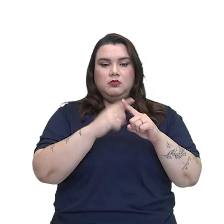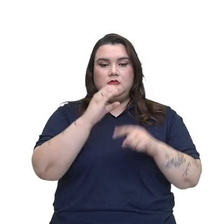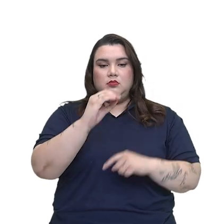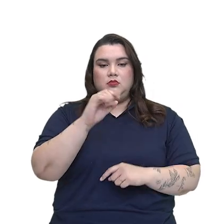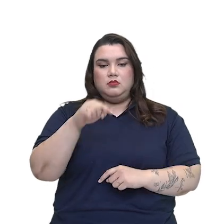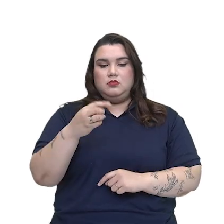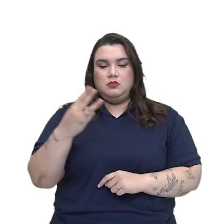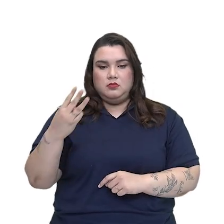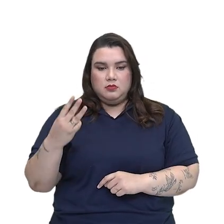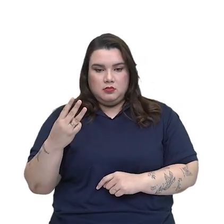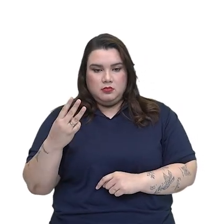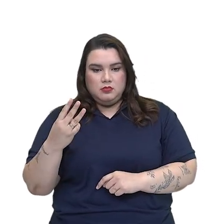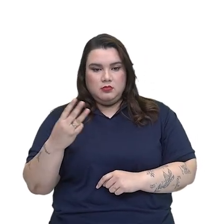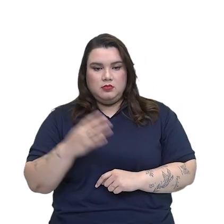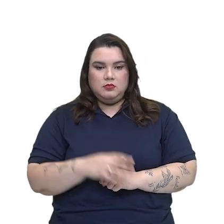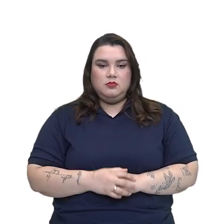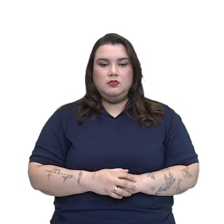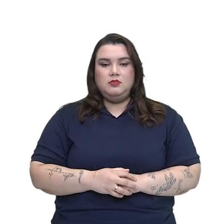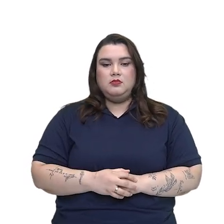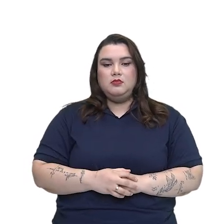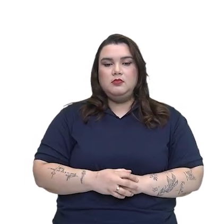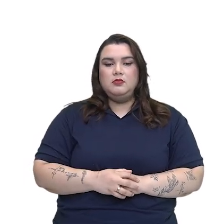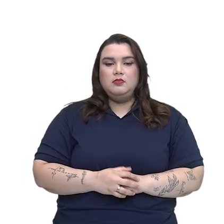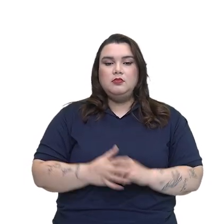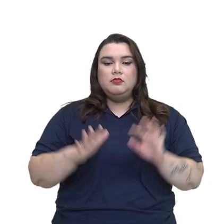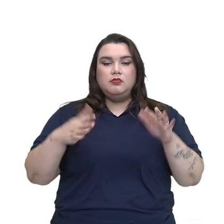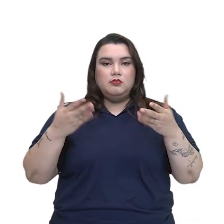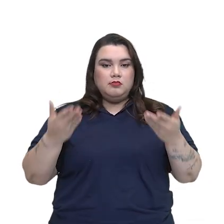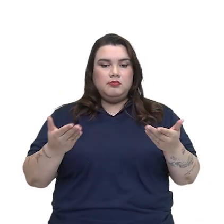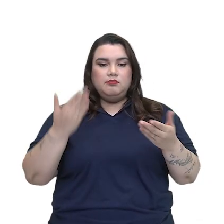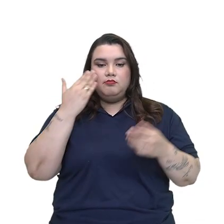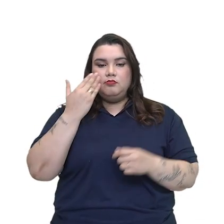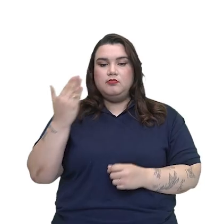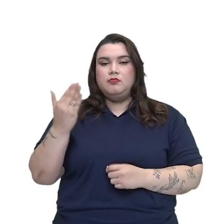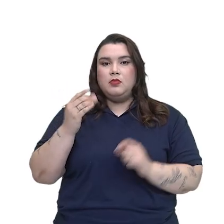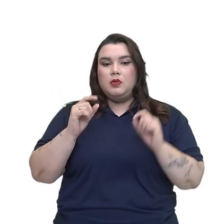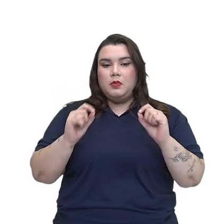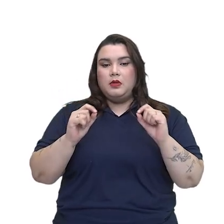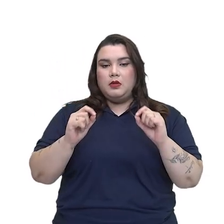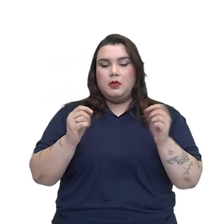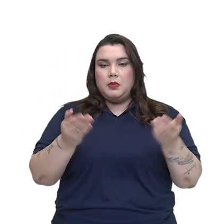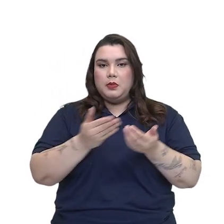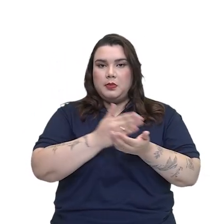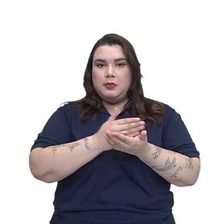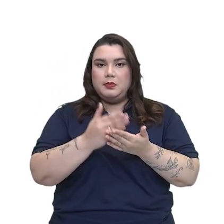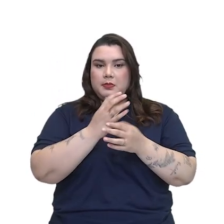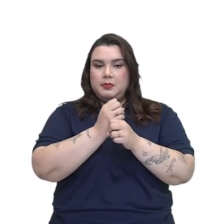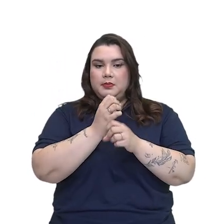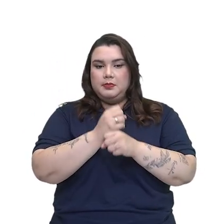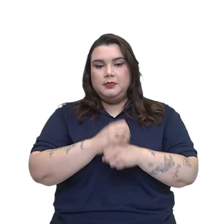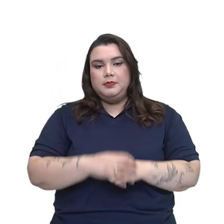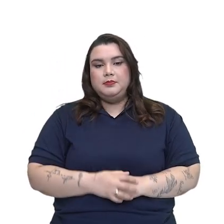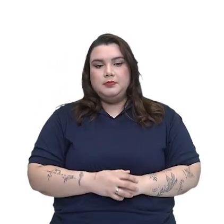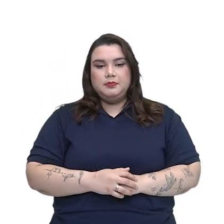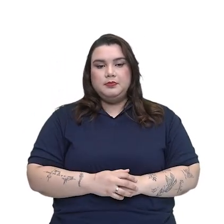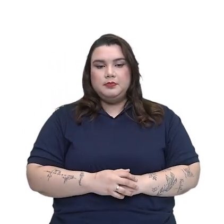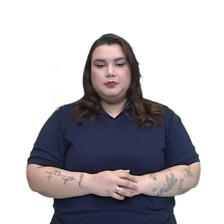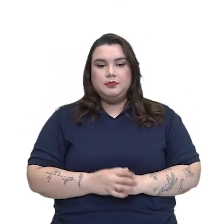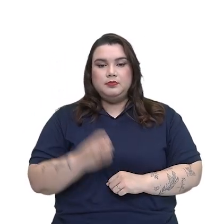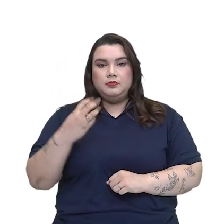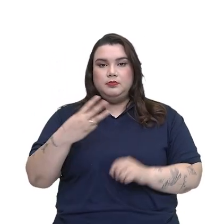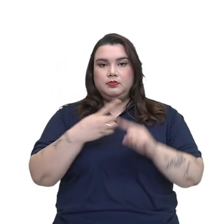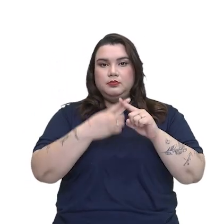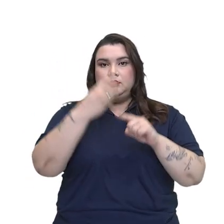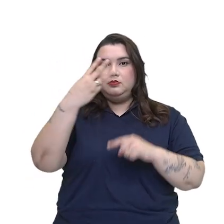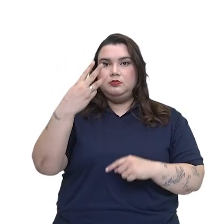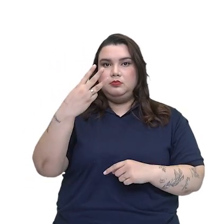0,3 vezes 0,3. Conta normal, ó. Beleza? E aí vamos lá, ó.